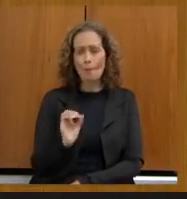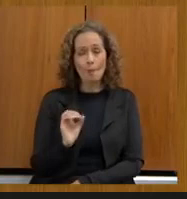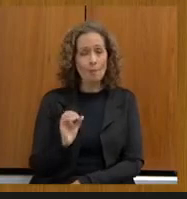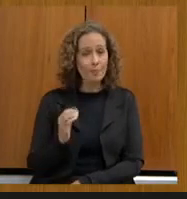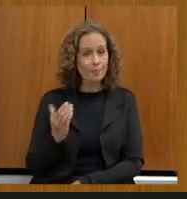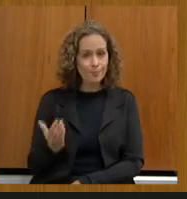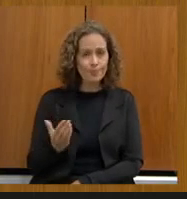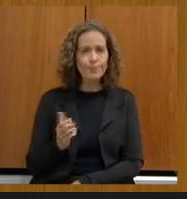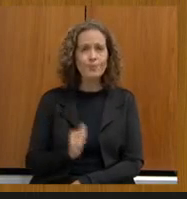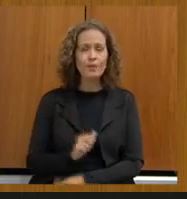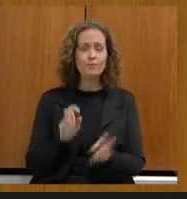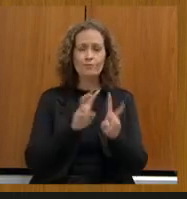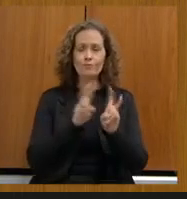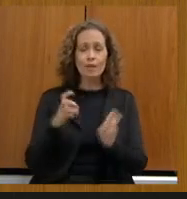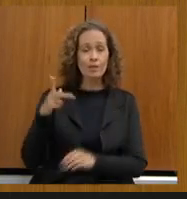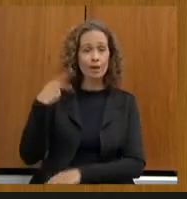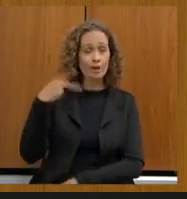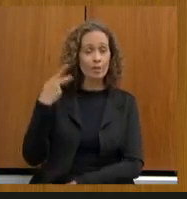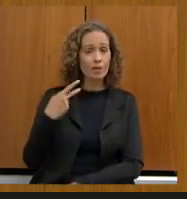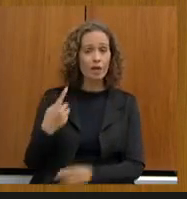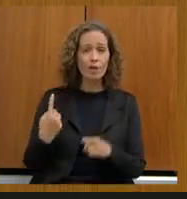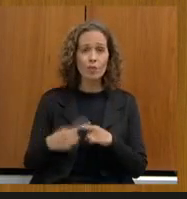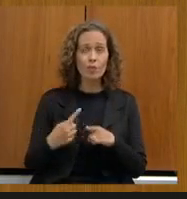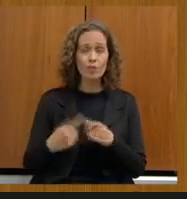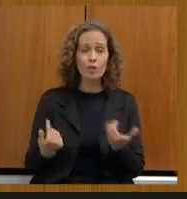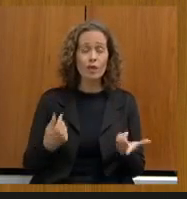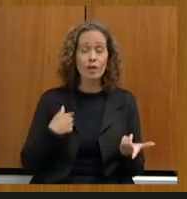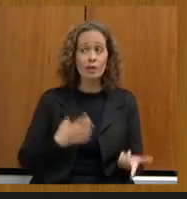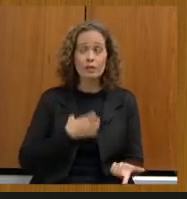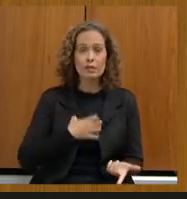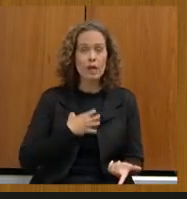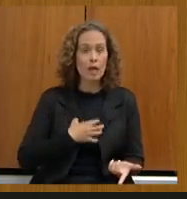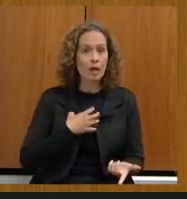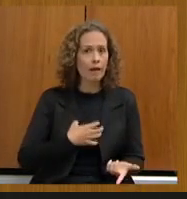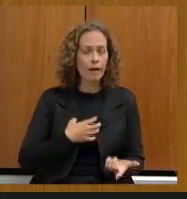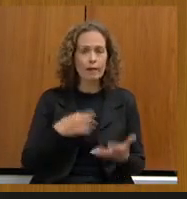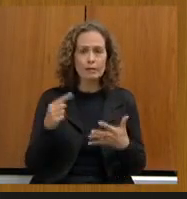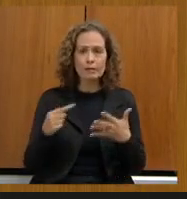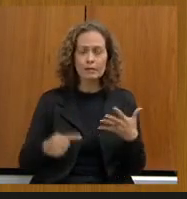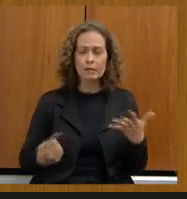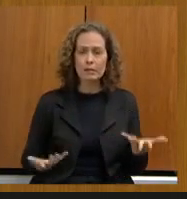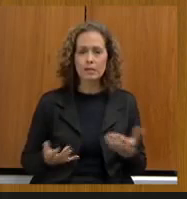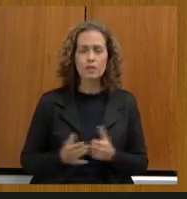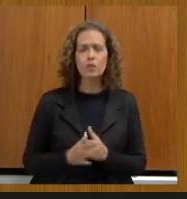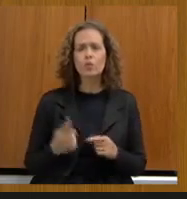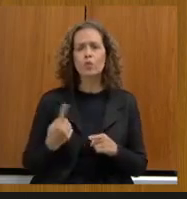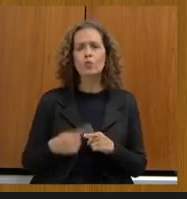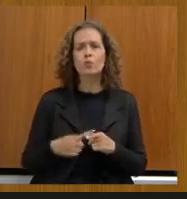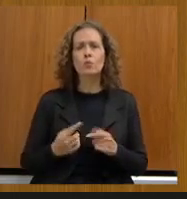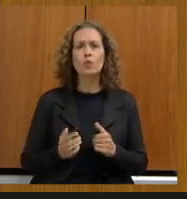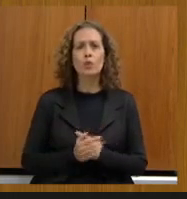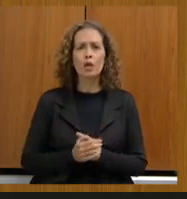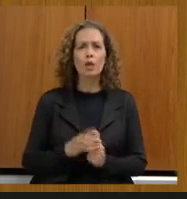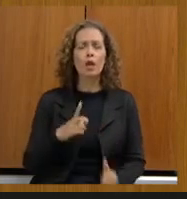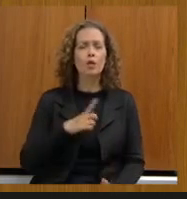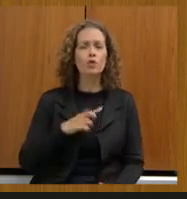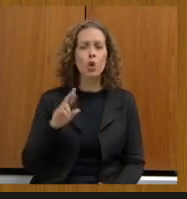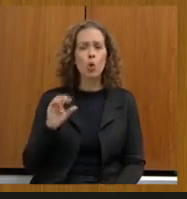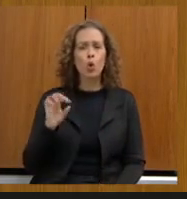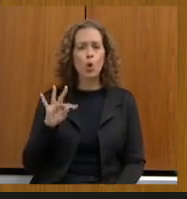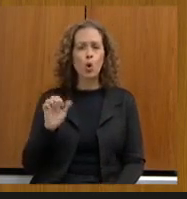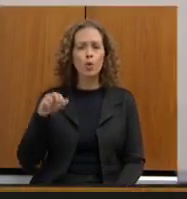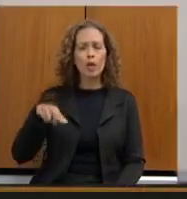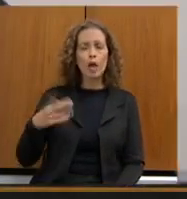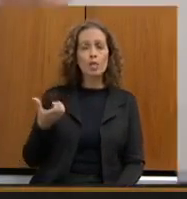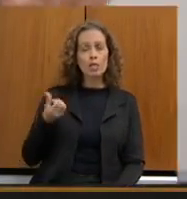a questão parlamentar porque eu passava muita raiva porque o vídeo lugar onde eu como de uma viatura voltar por seis anos